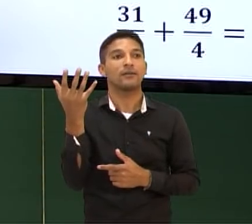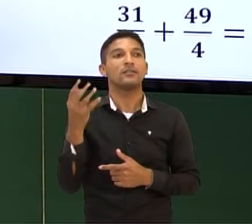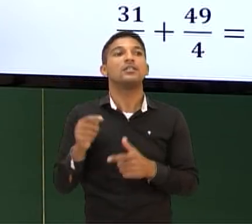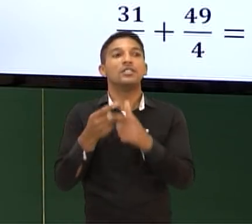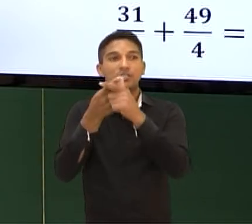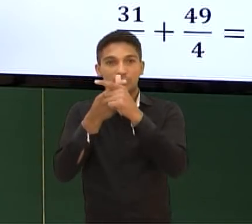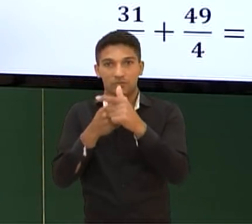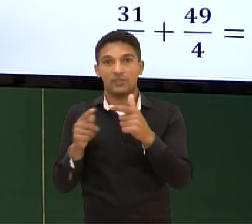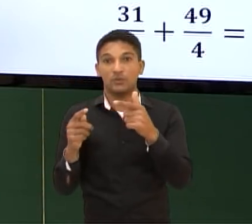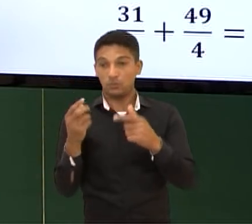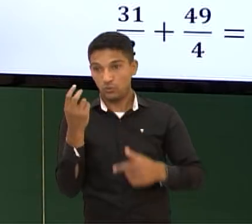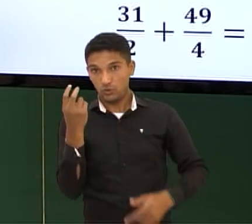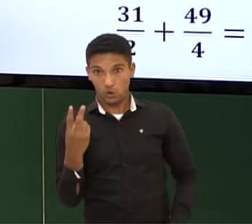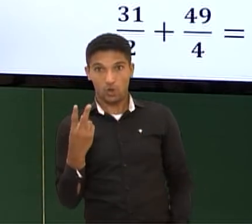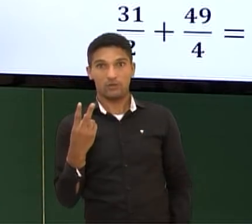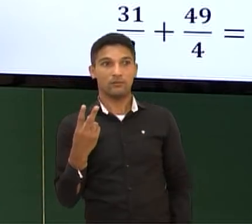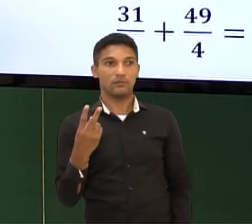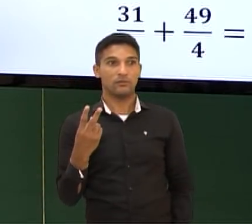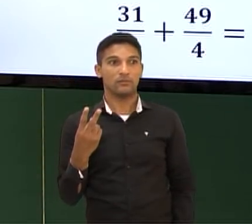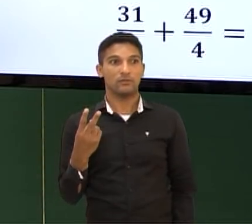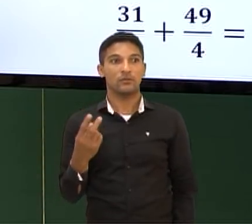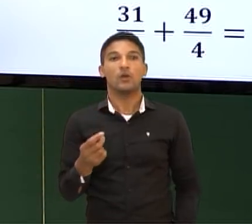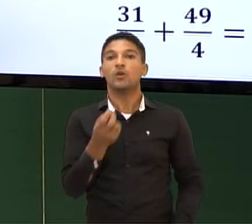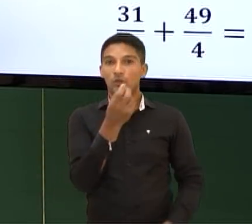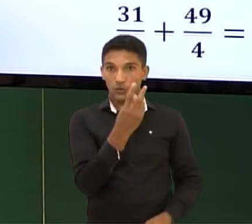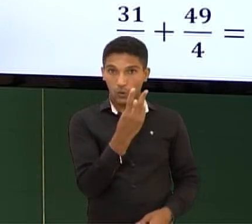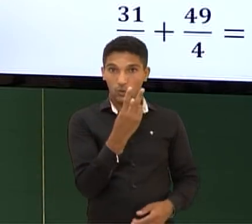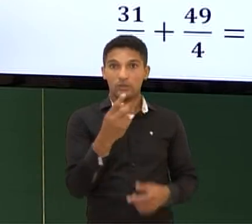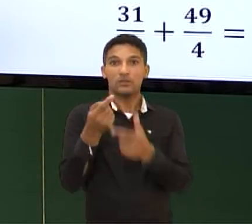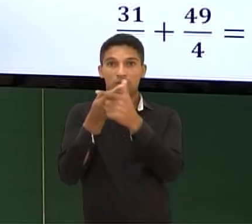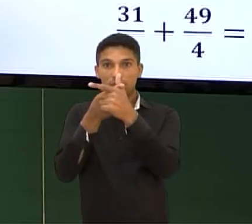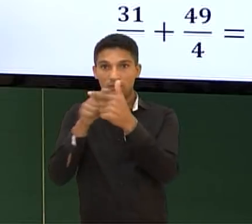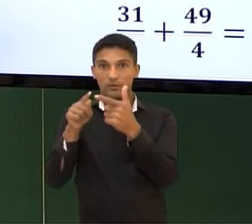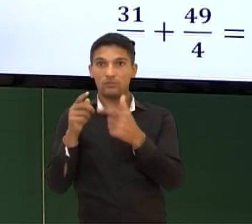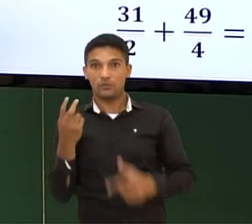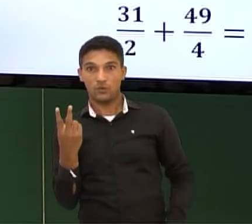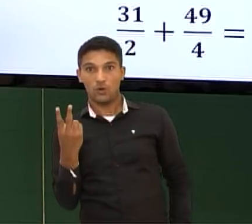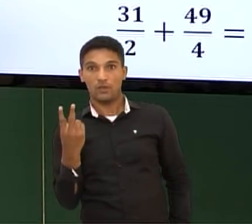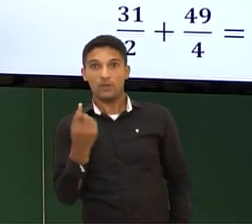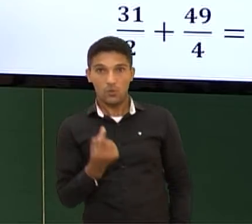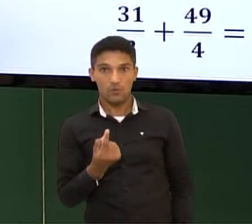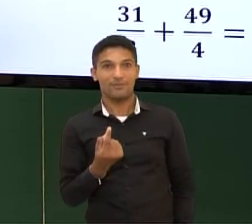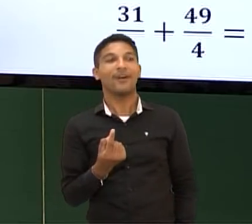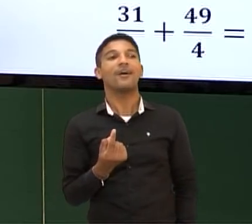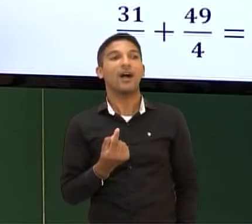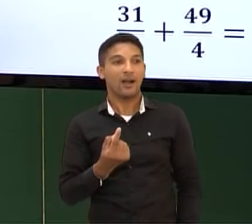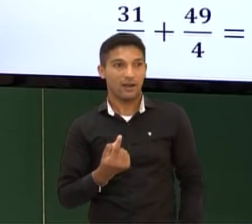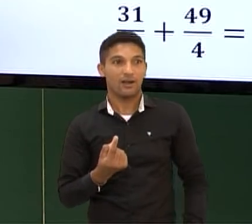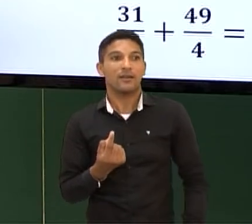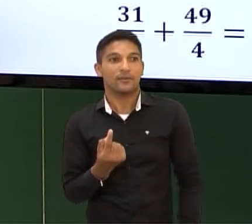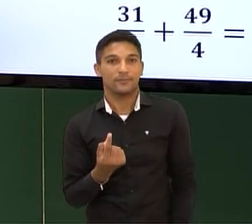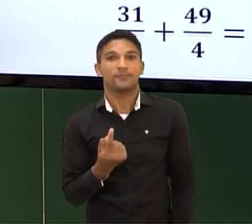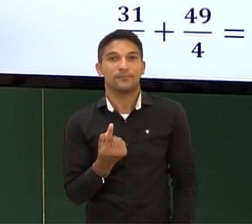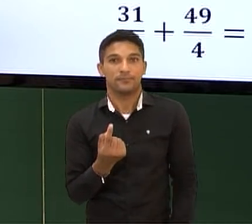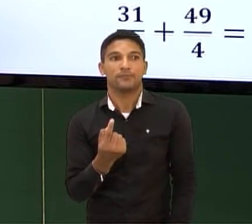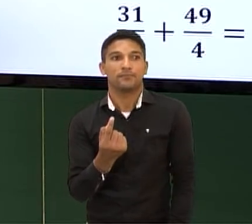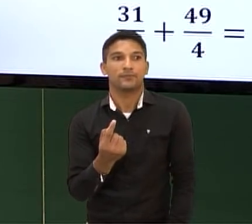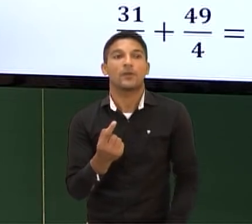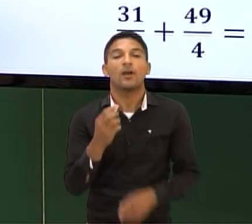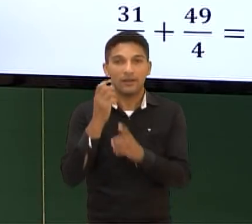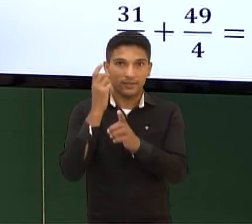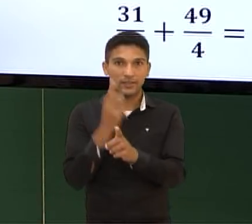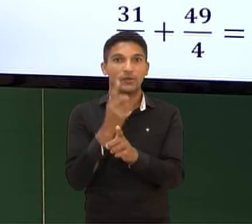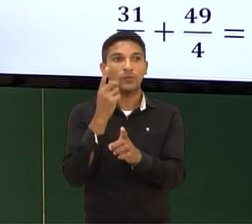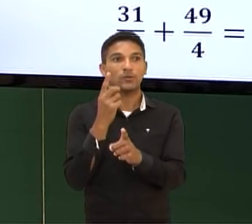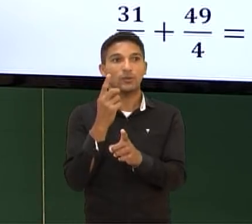2 tem na tabuada do 2. Então, 2 divididos por 2 é 1. 2 na tabuada do 2 é 1. Agora,